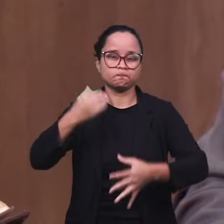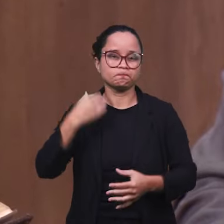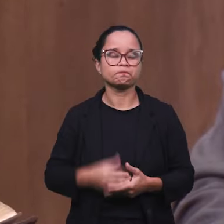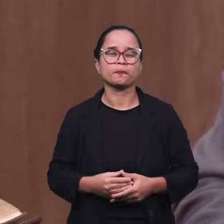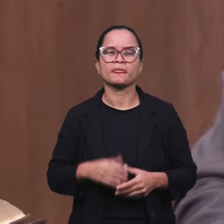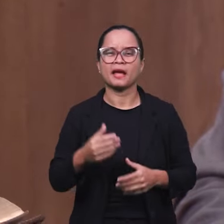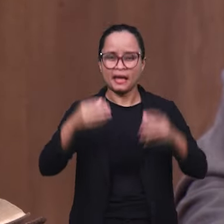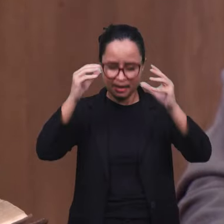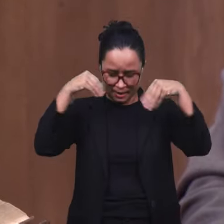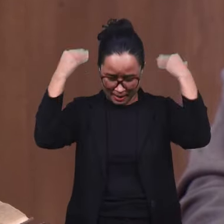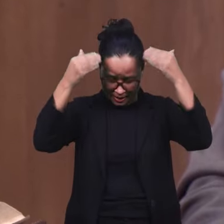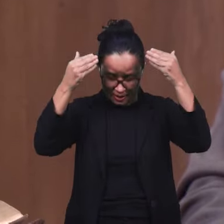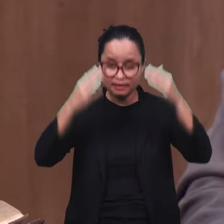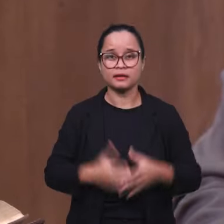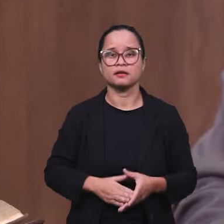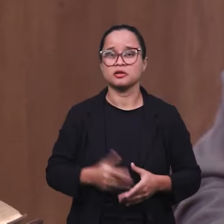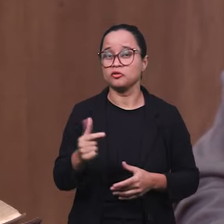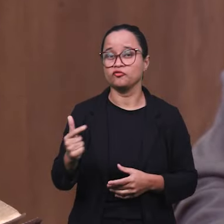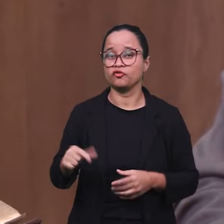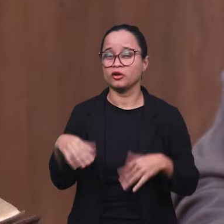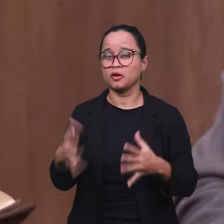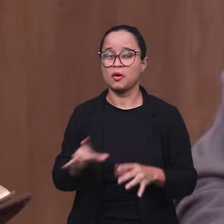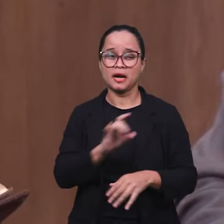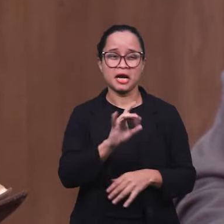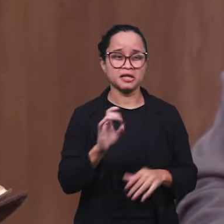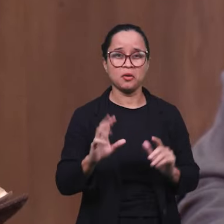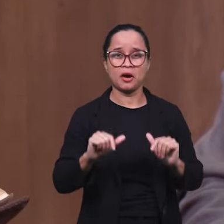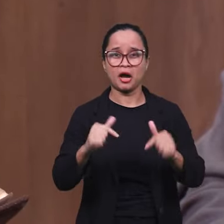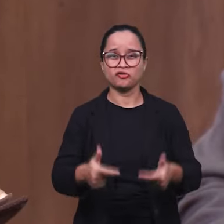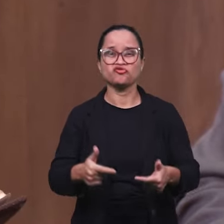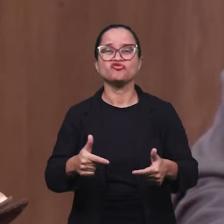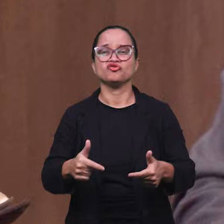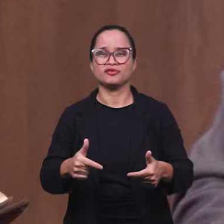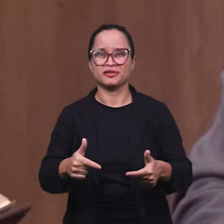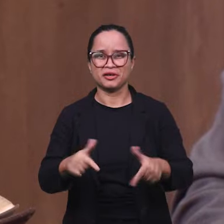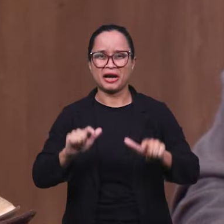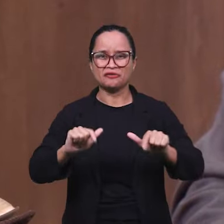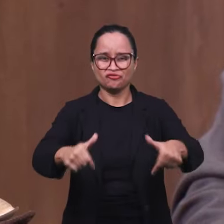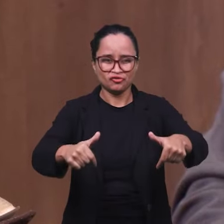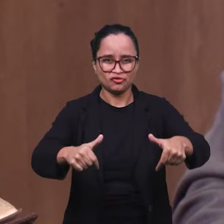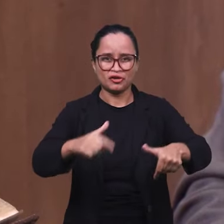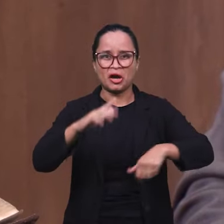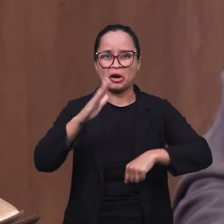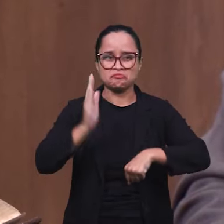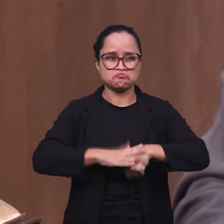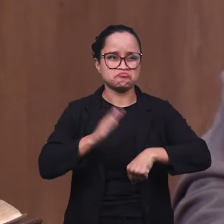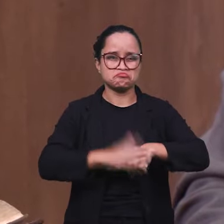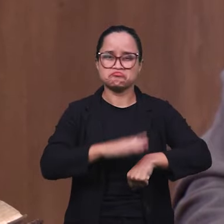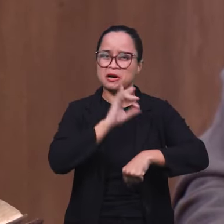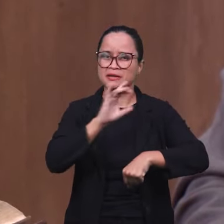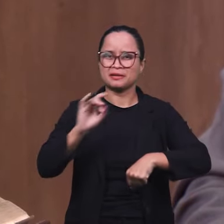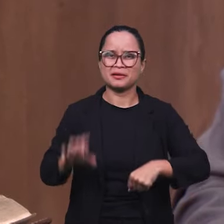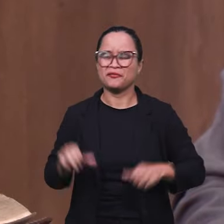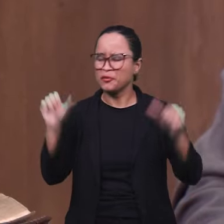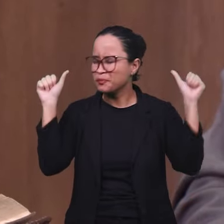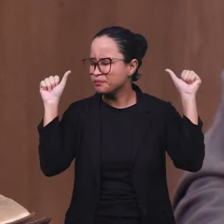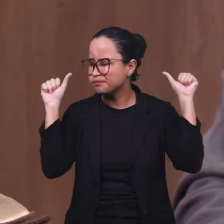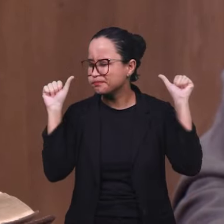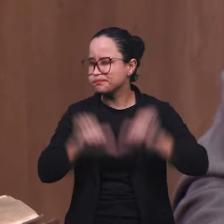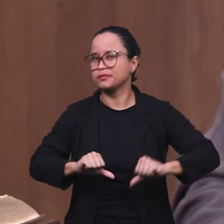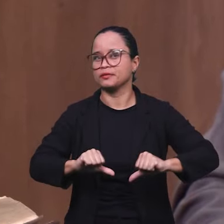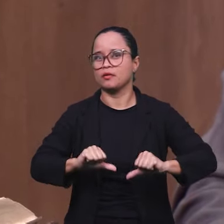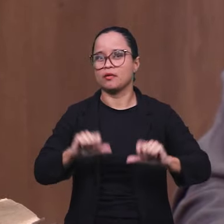tinha rei e cada um fazia o que parecia bem aos seus olhos. Foi a pior derrota, foi a maior derrota,